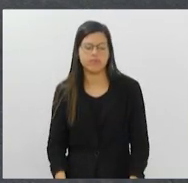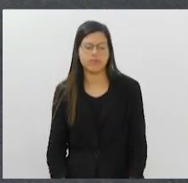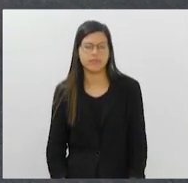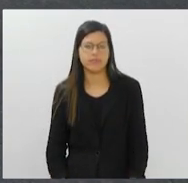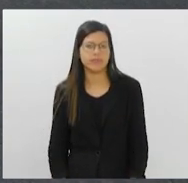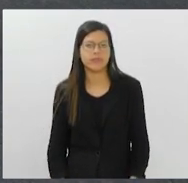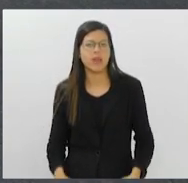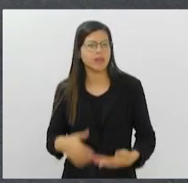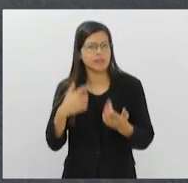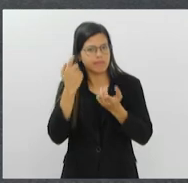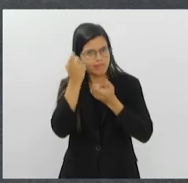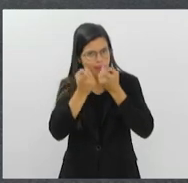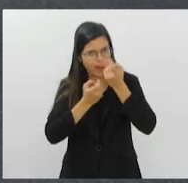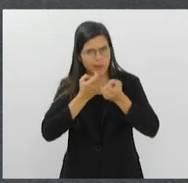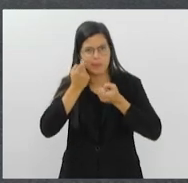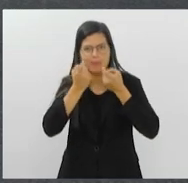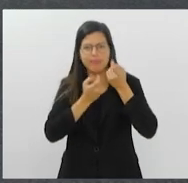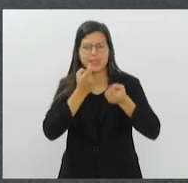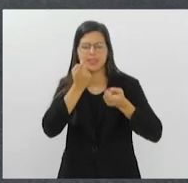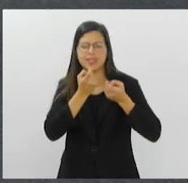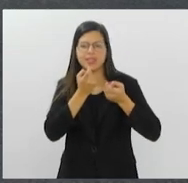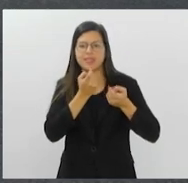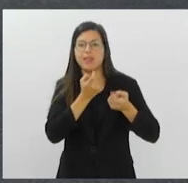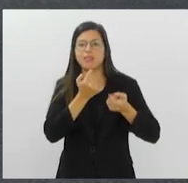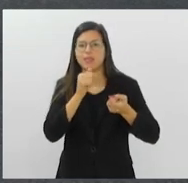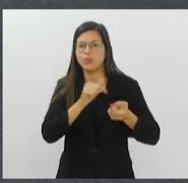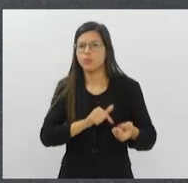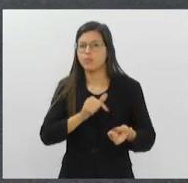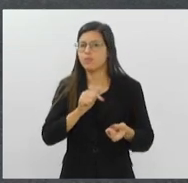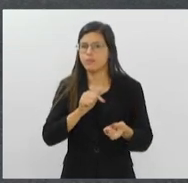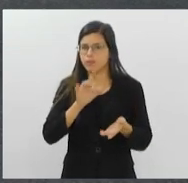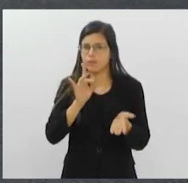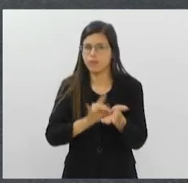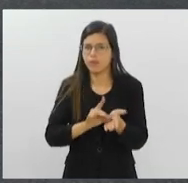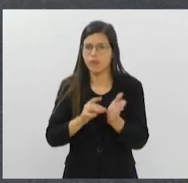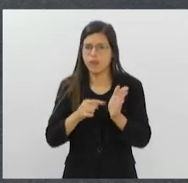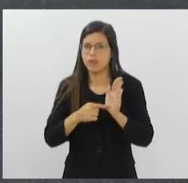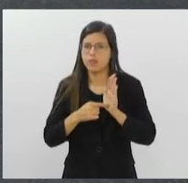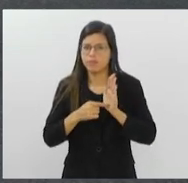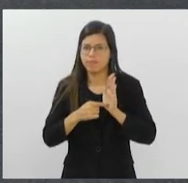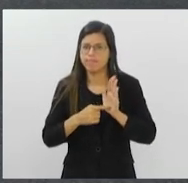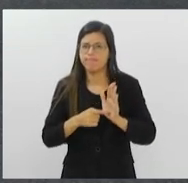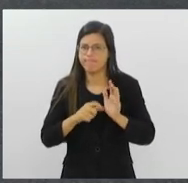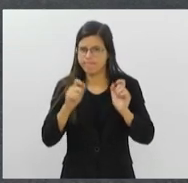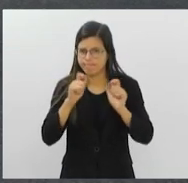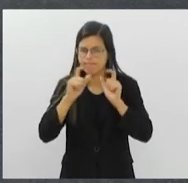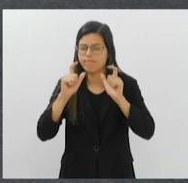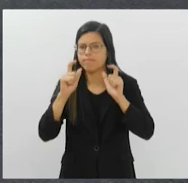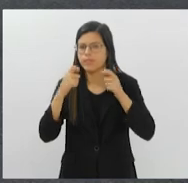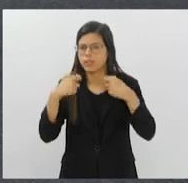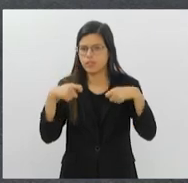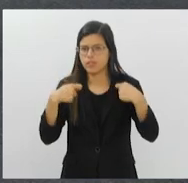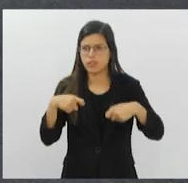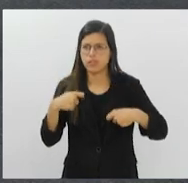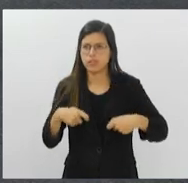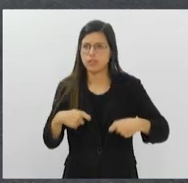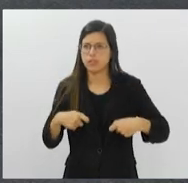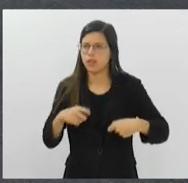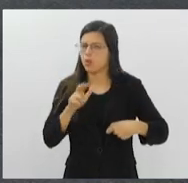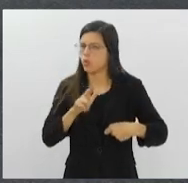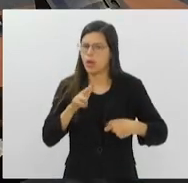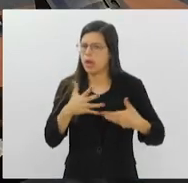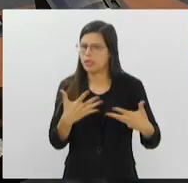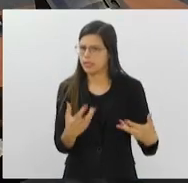essa preocupação, e que, de fato, é algo que chama atenção e que não parece ser razoável.